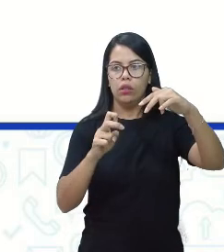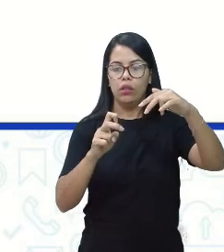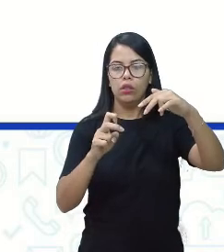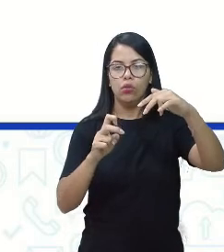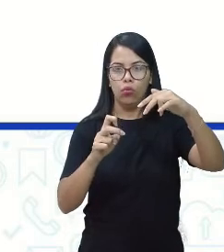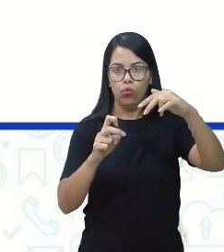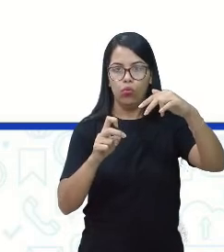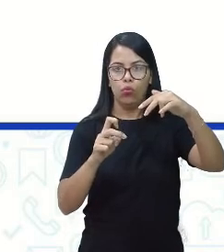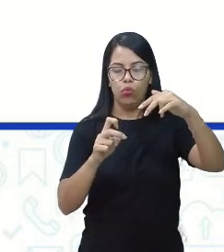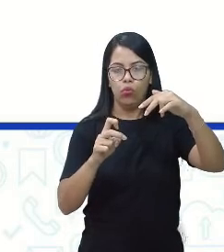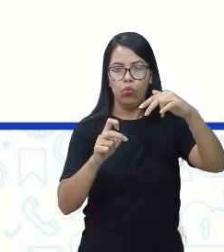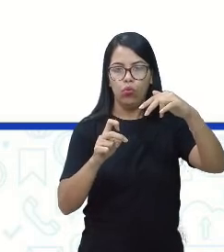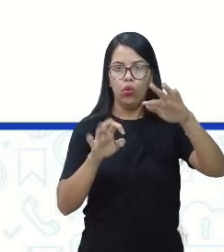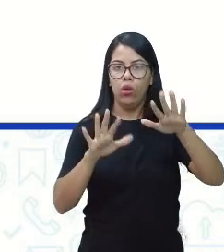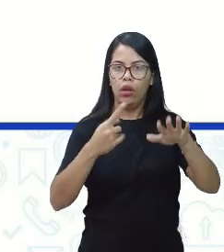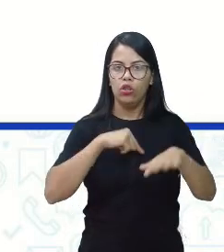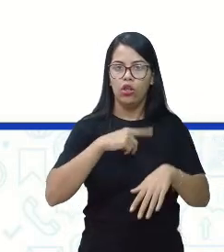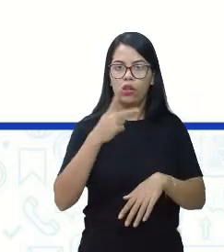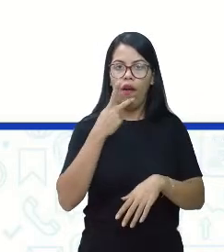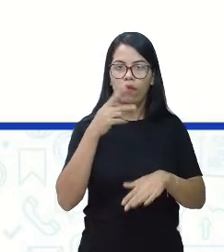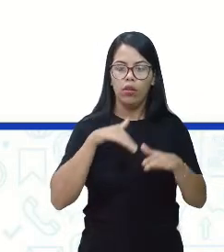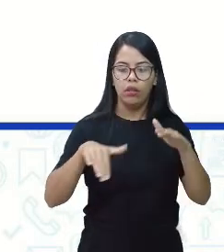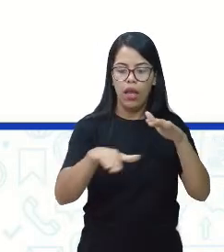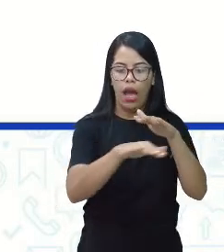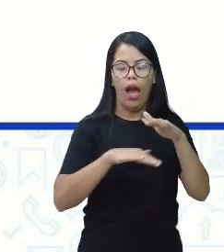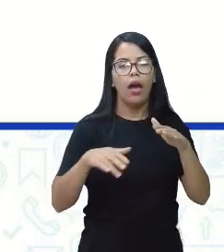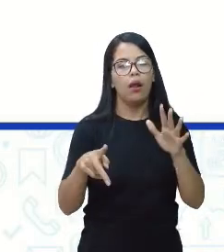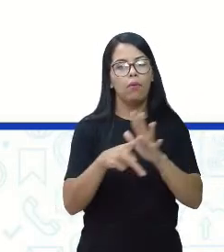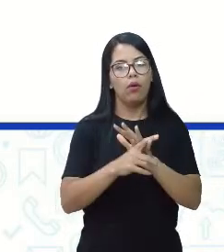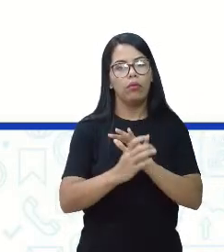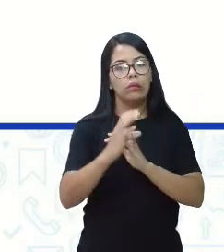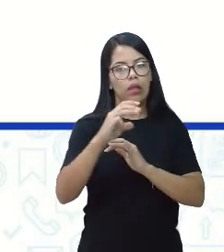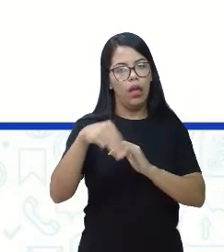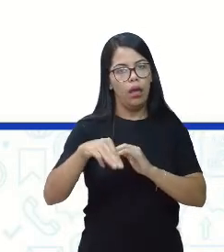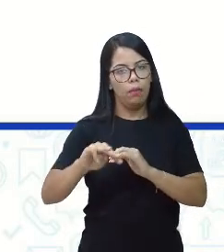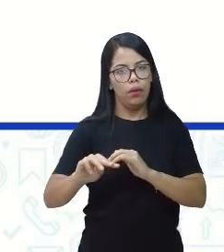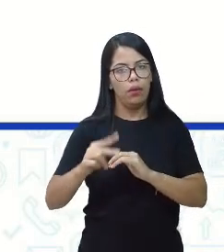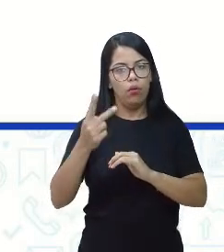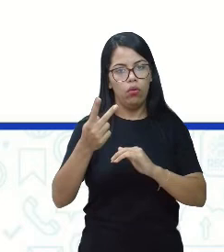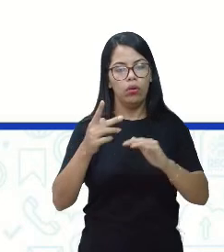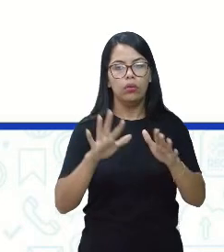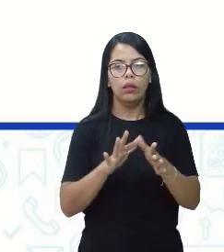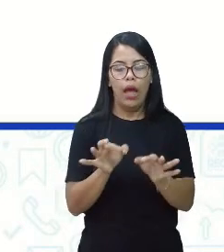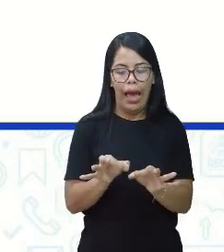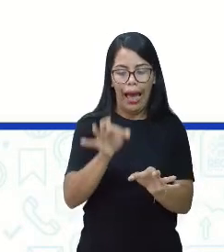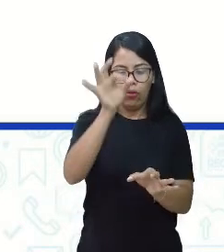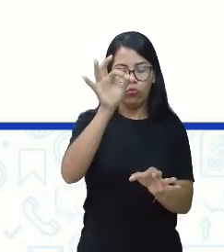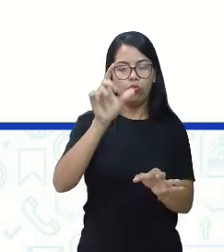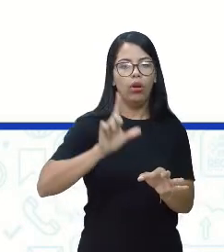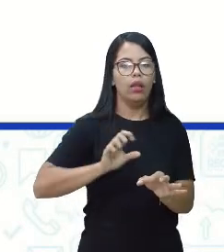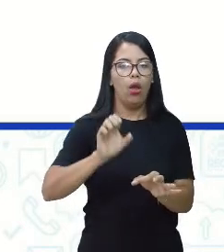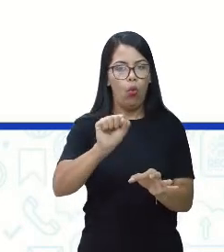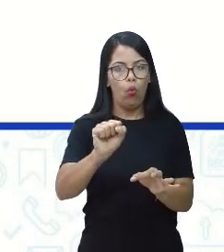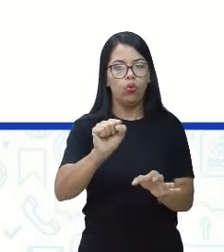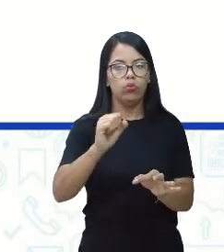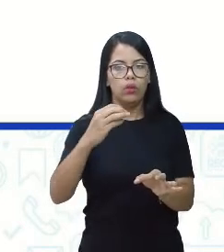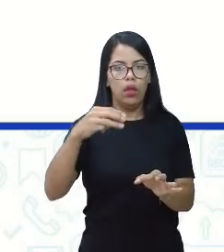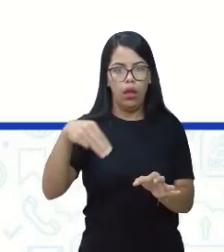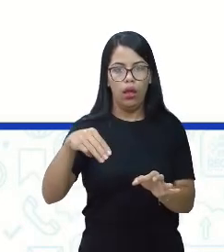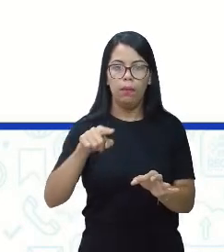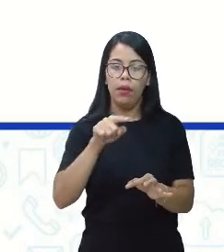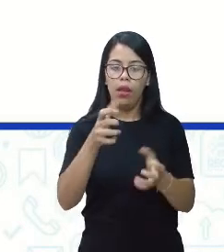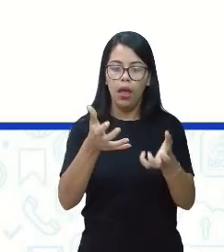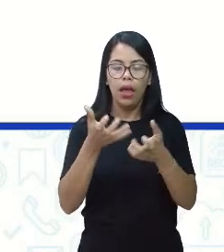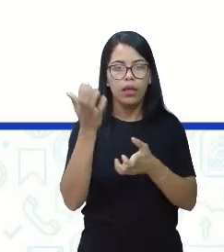de área, área é centímetro quadrado, certo? E a altura mede 8 centímetros. Ele quer saber o